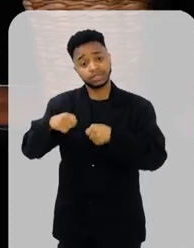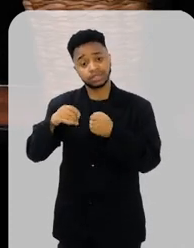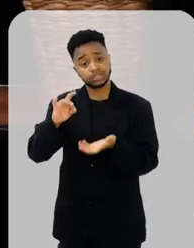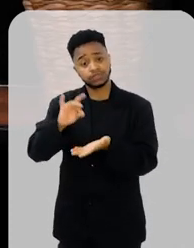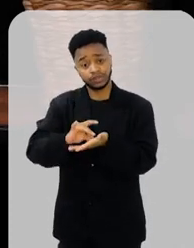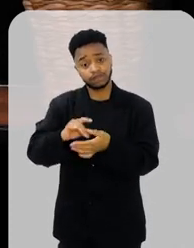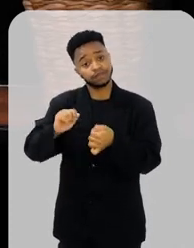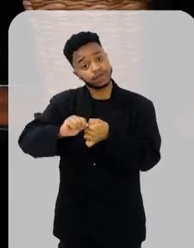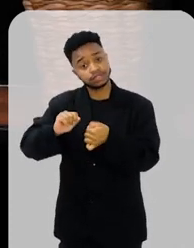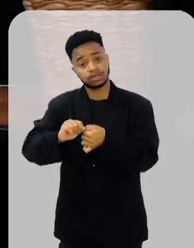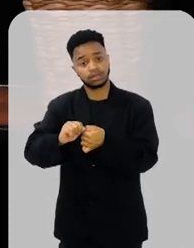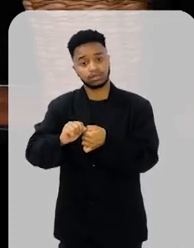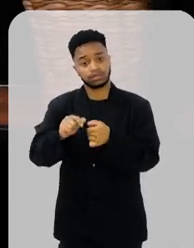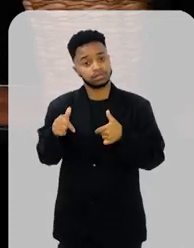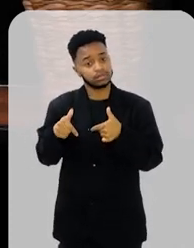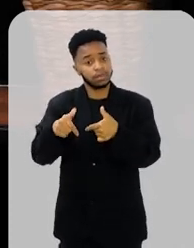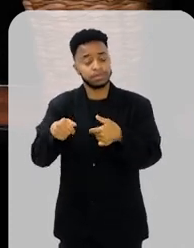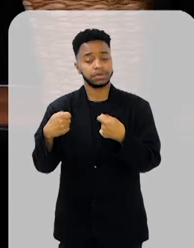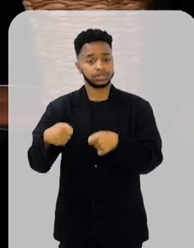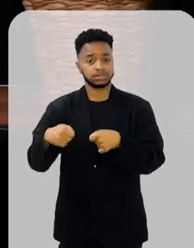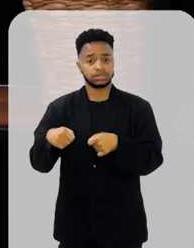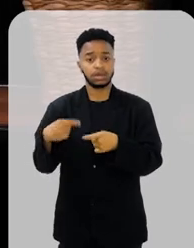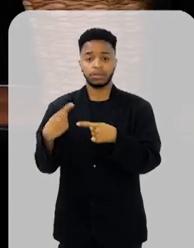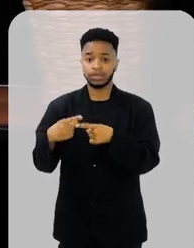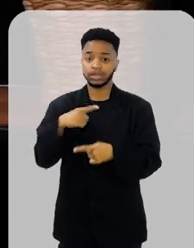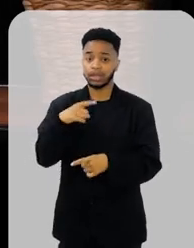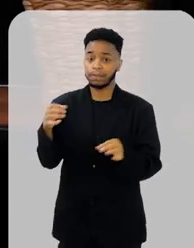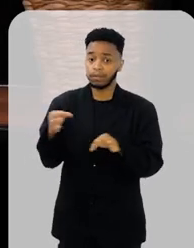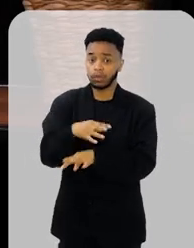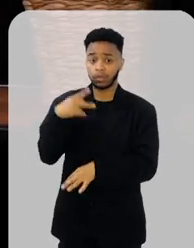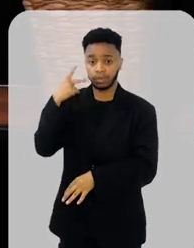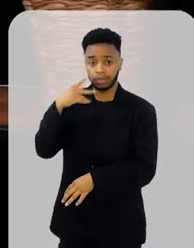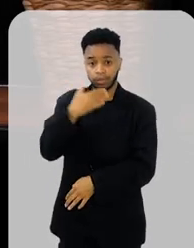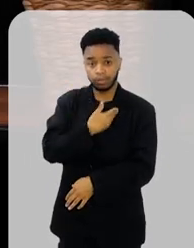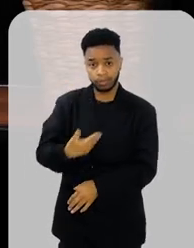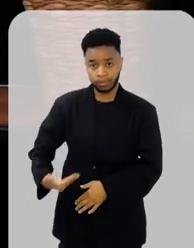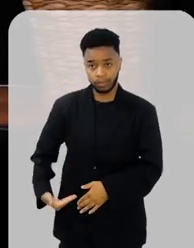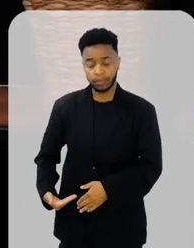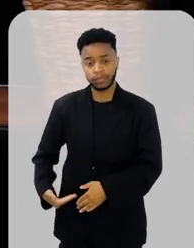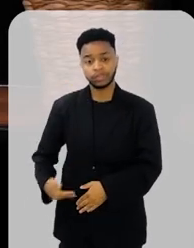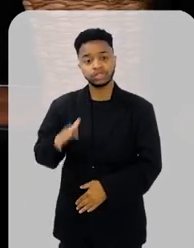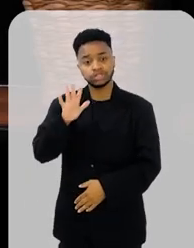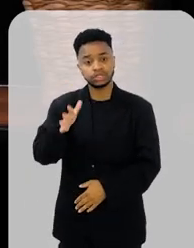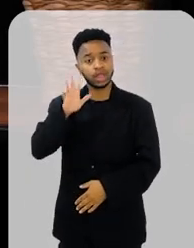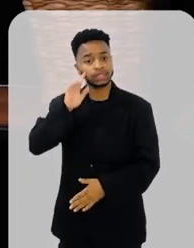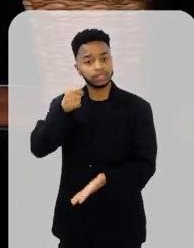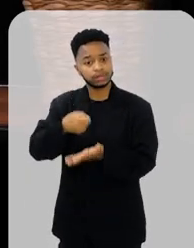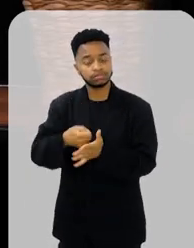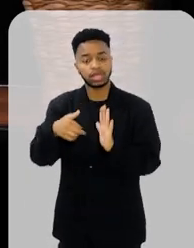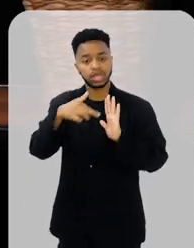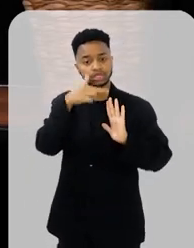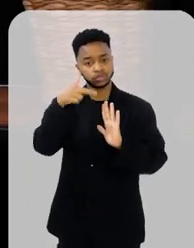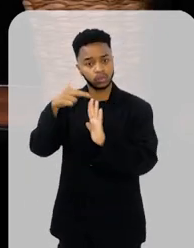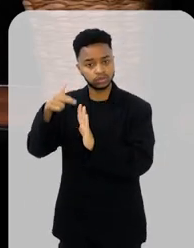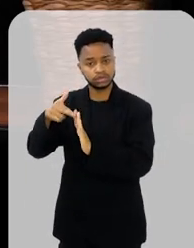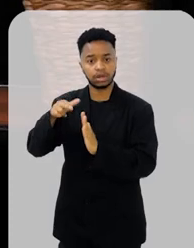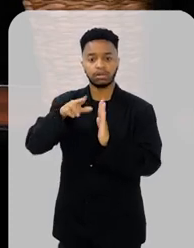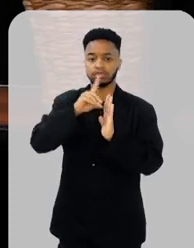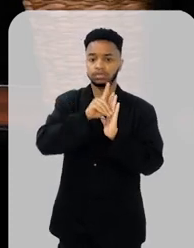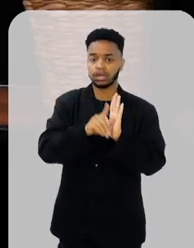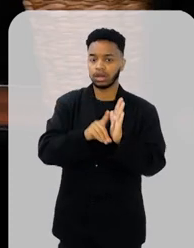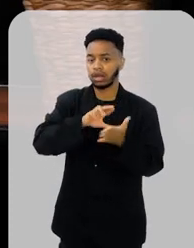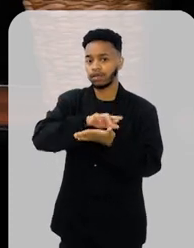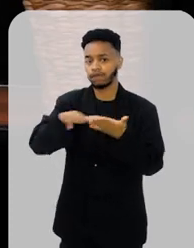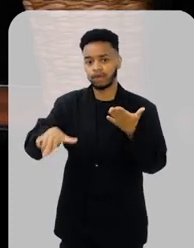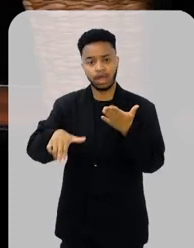poder público ele tem que efetivar. Ele tem que efetivar a política pública, a política que foi deliberada, as resoluções,